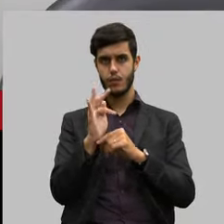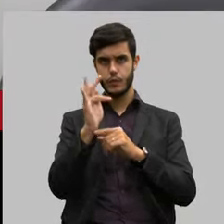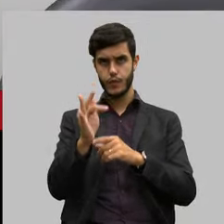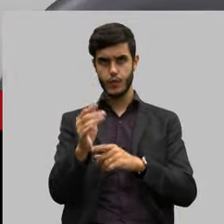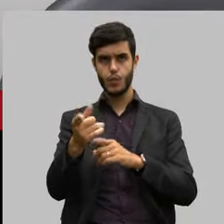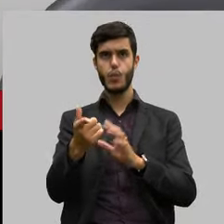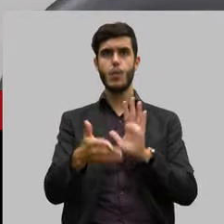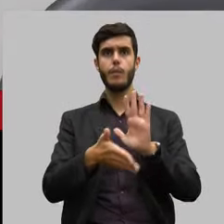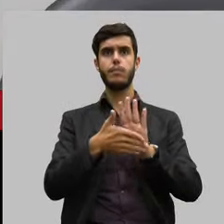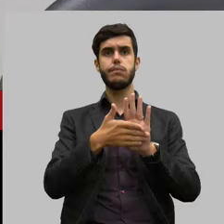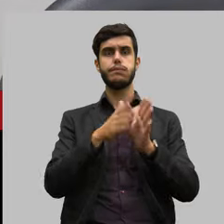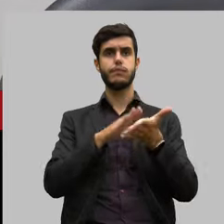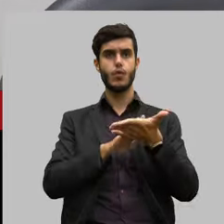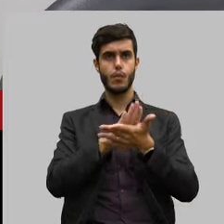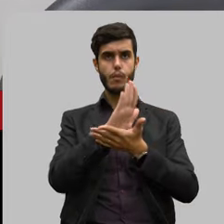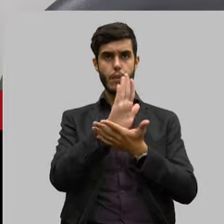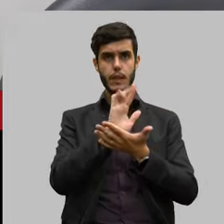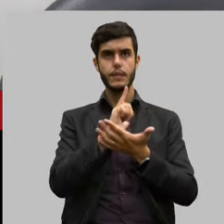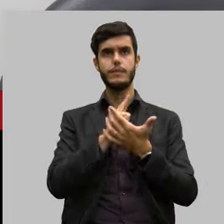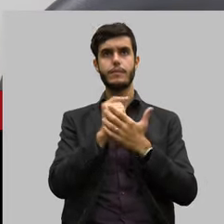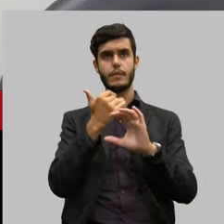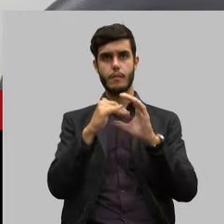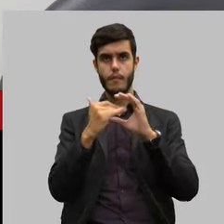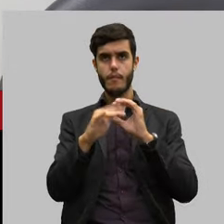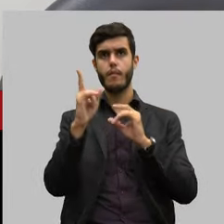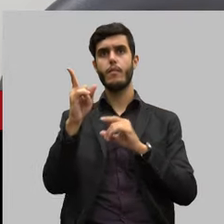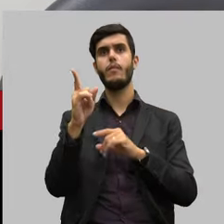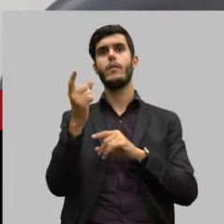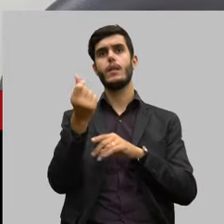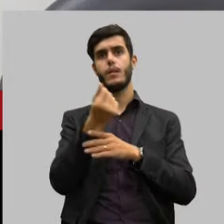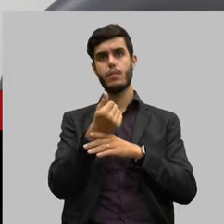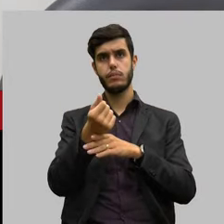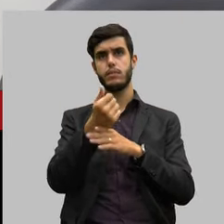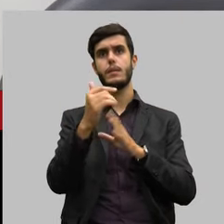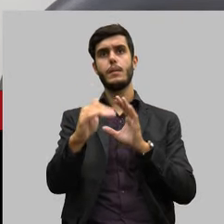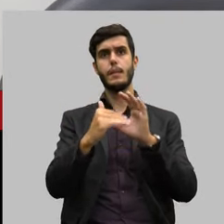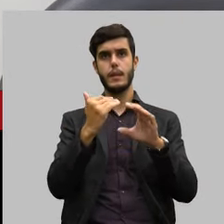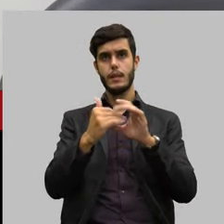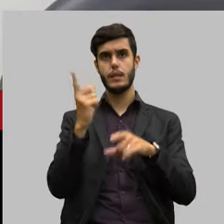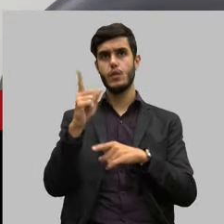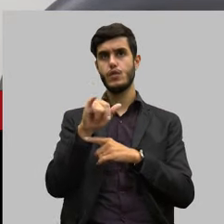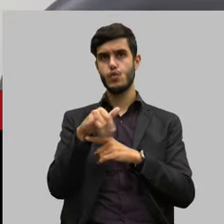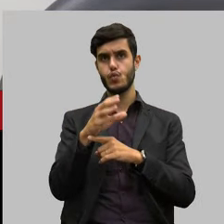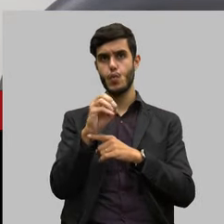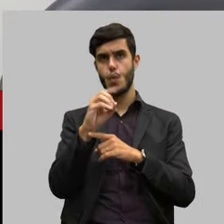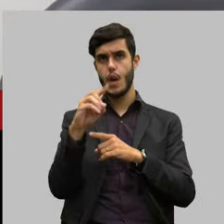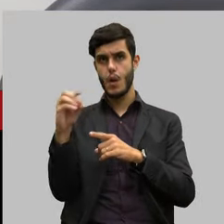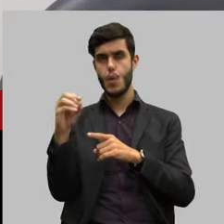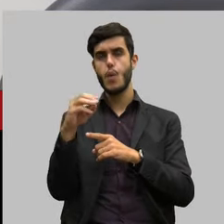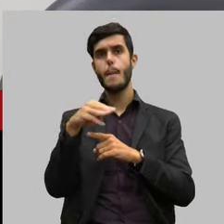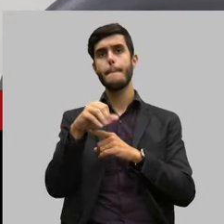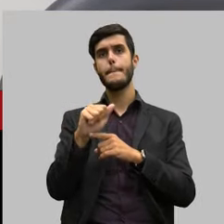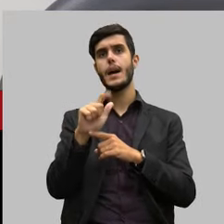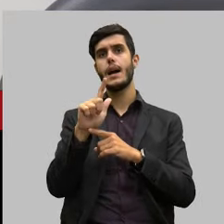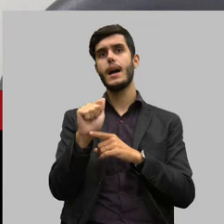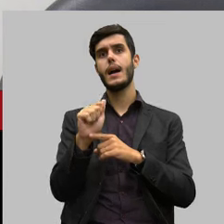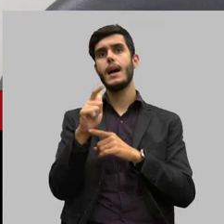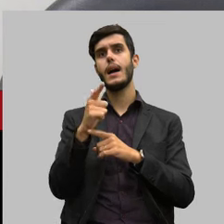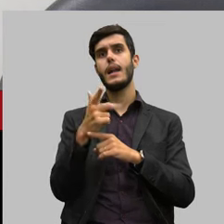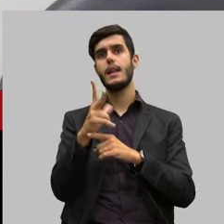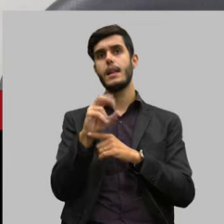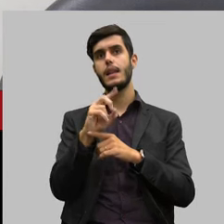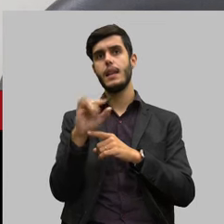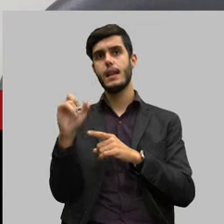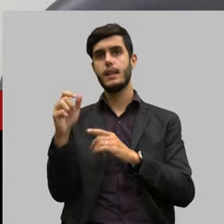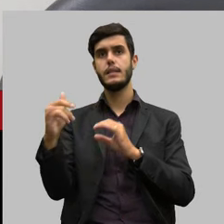foram enviados à secretaria de Tesouro Nacional para o deputado João magalães que é foror oficial deações